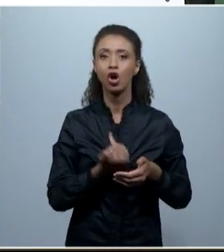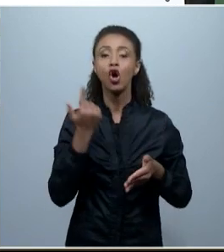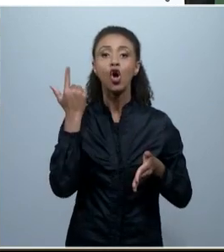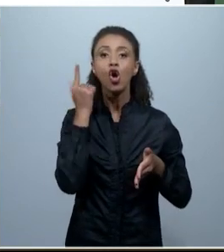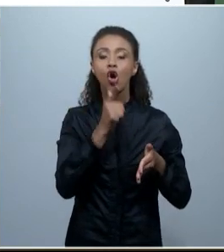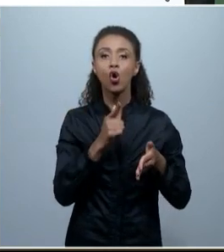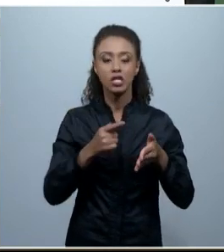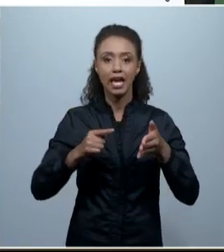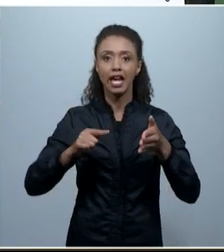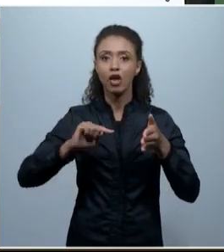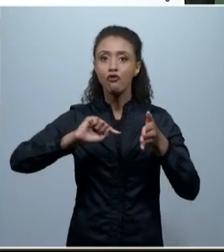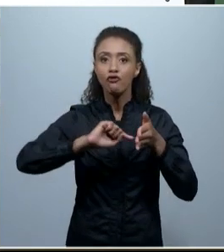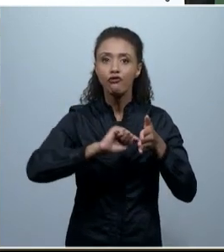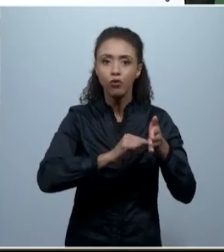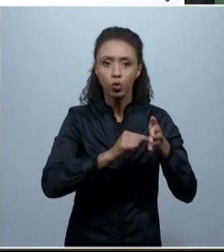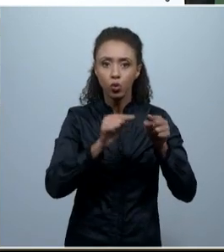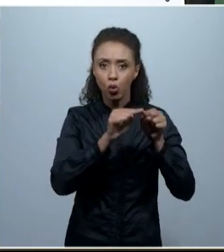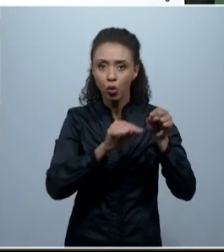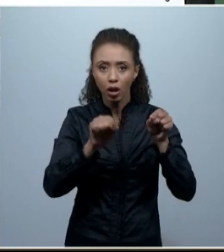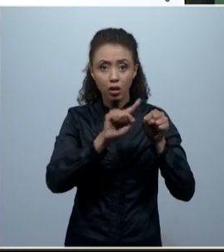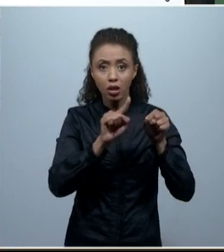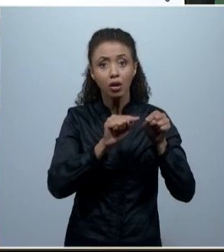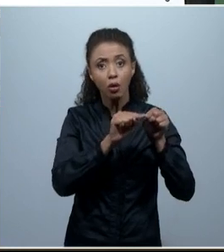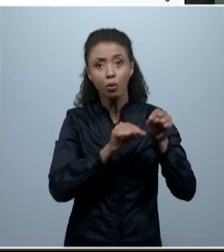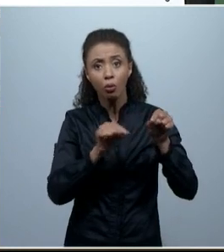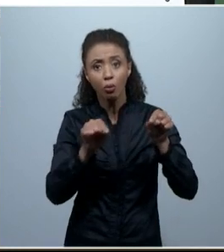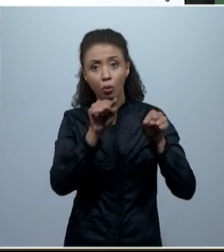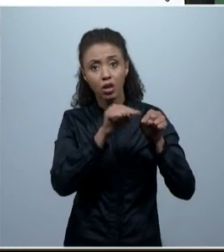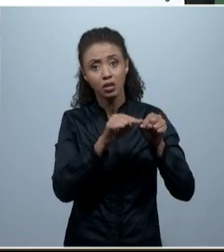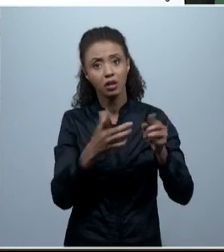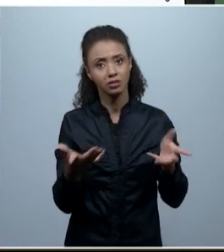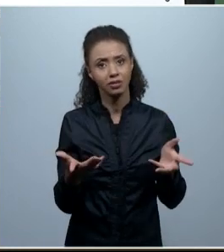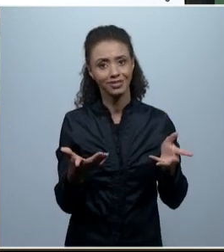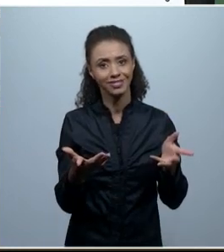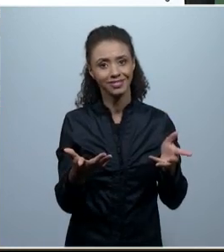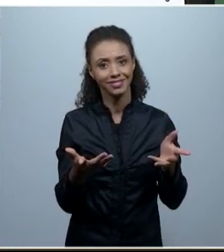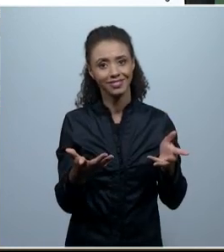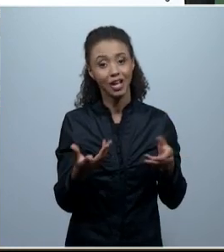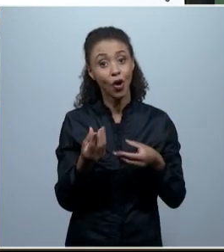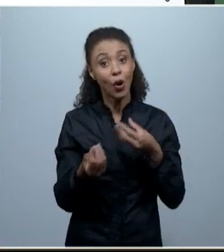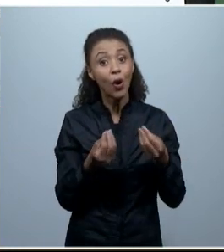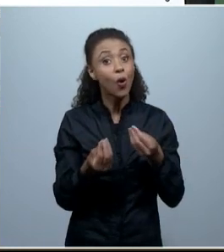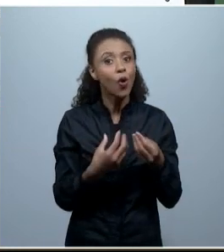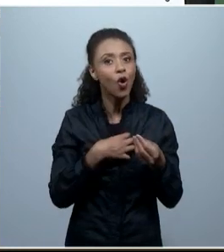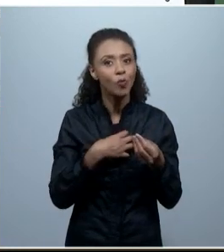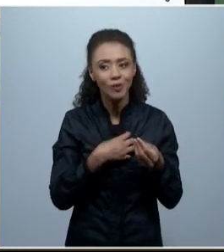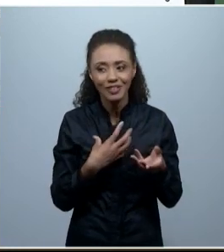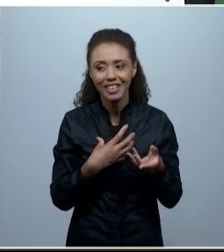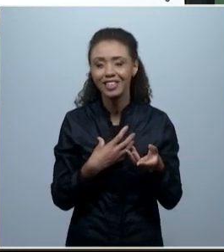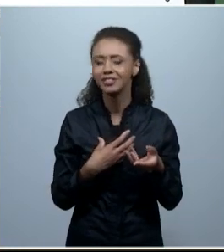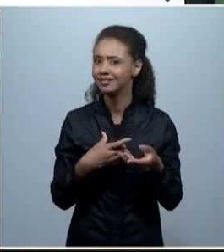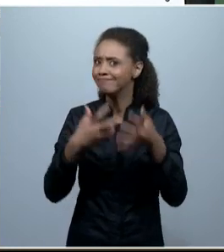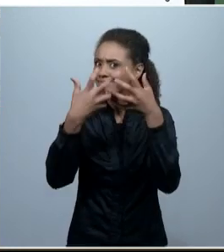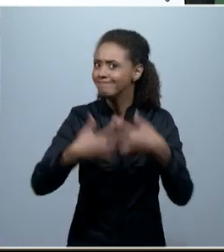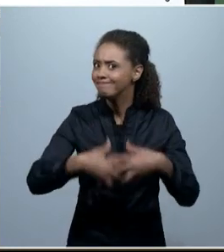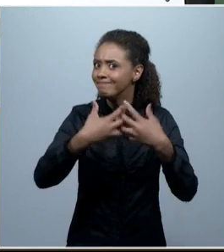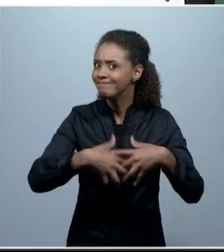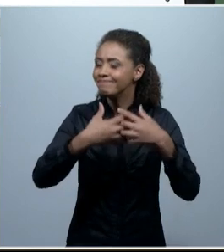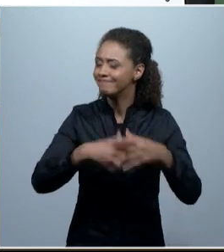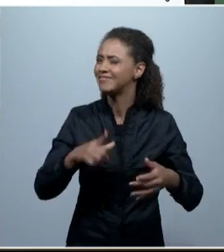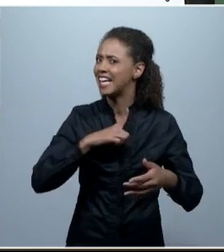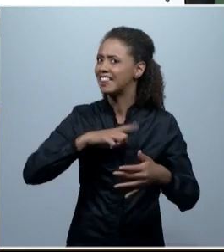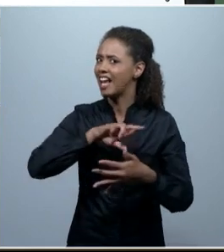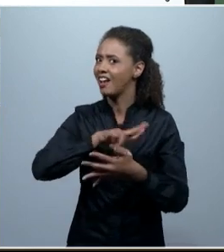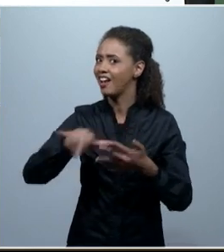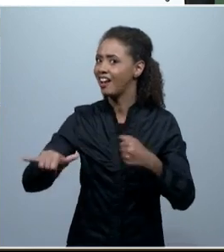quadrados ela for retangular o futuro não vai ser enquadrado pensa bem vai ser circular mas também tem um monte de coisas assim tac não